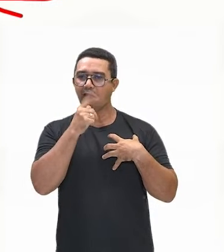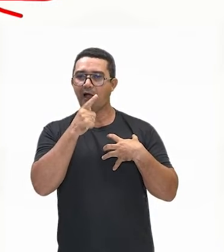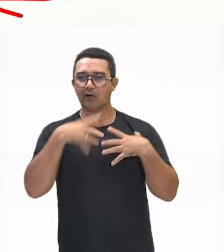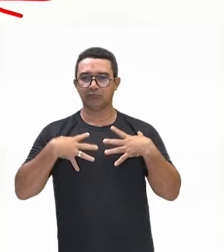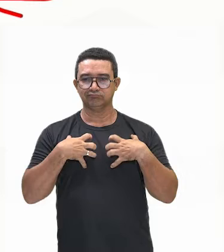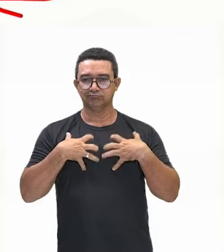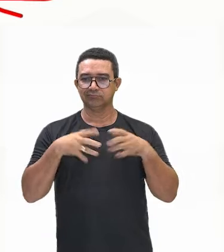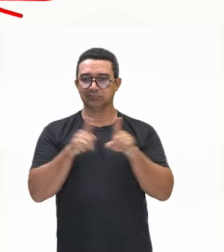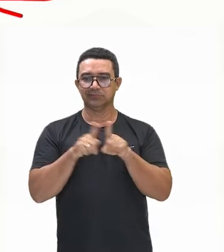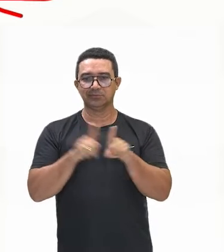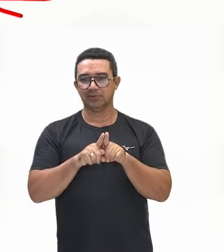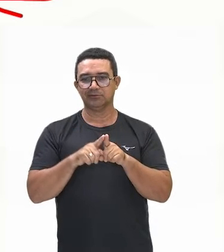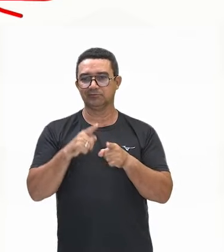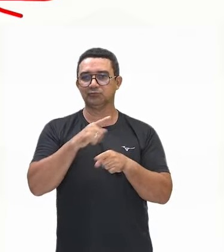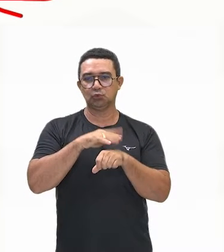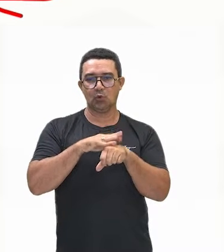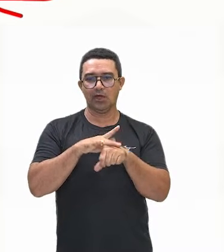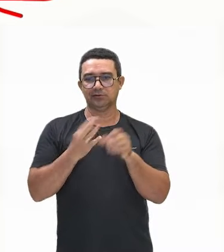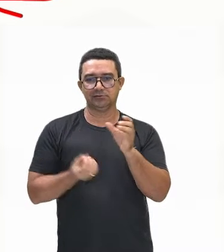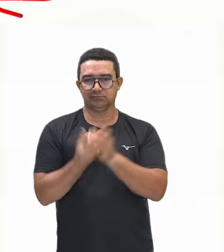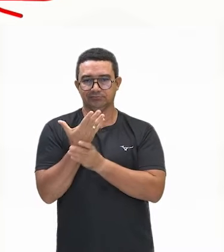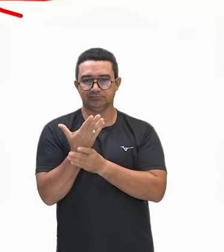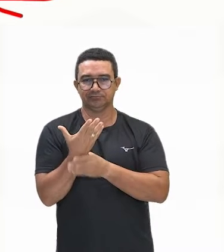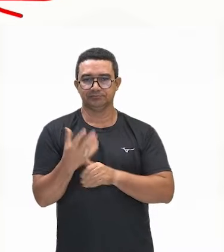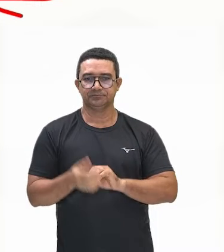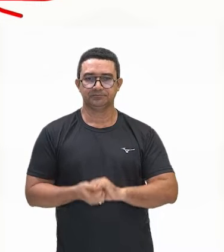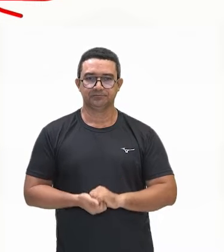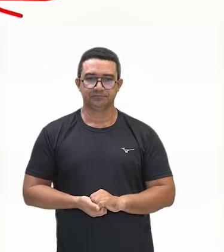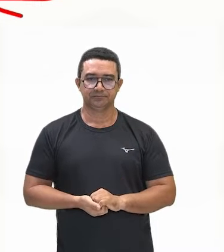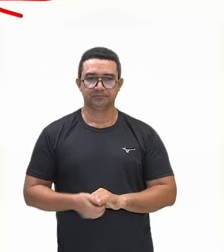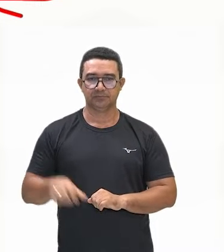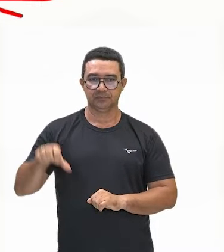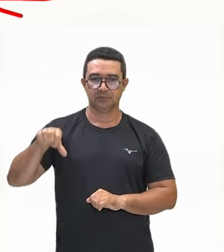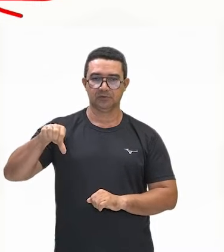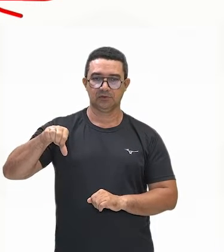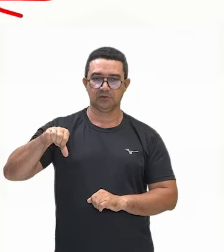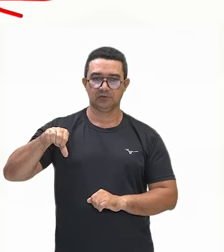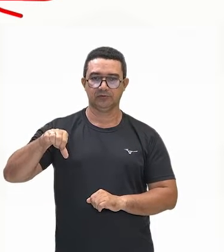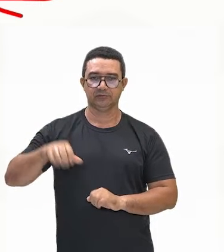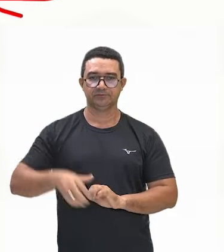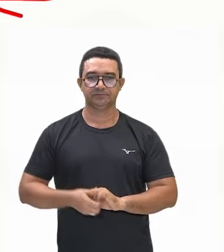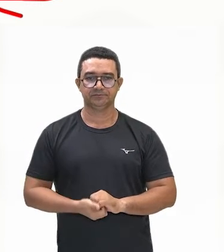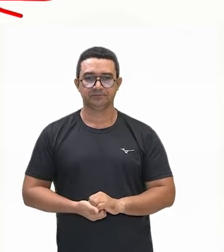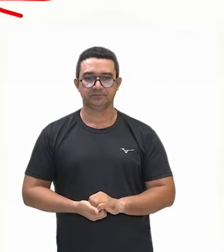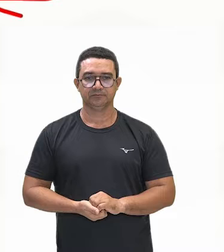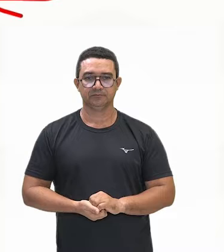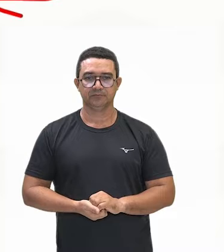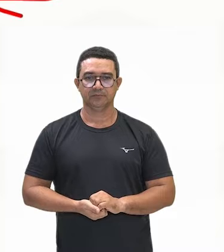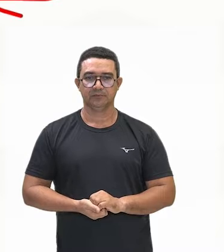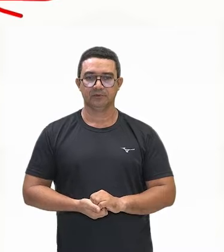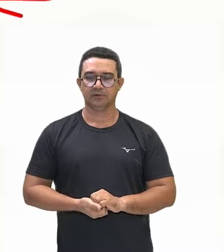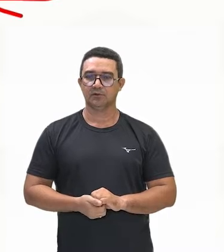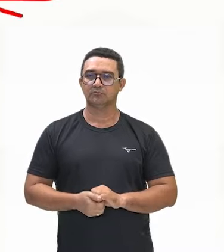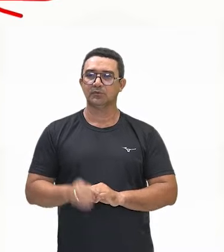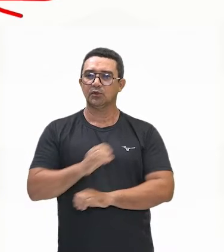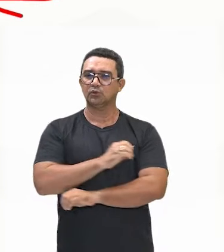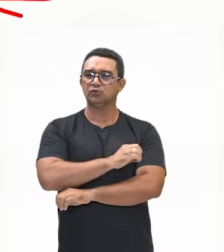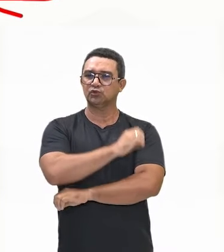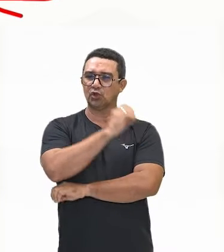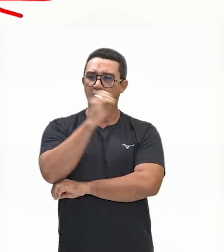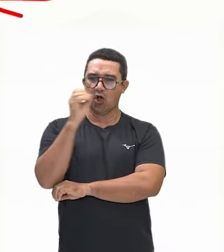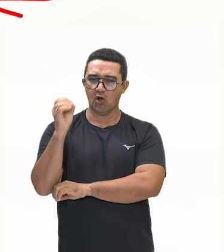kill coronavirus. O sol do meio-dia, sun, midday sun, o sol do meio-dia